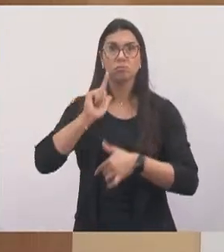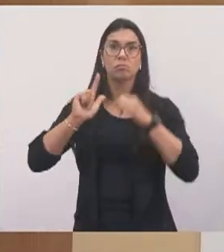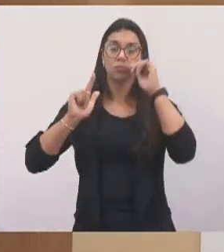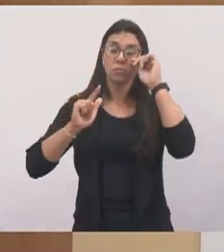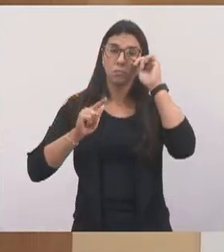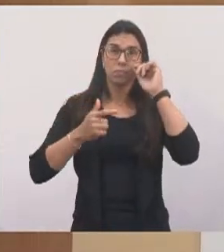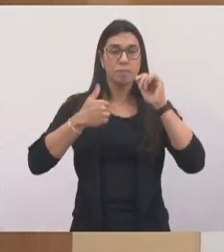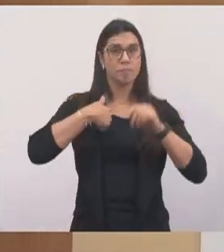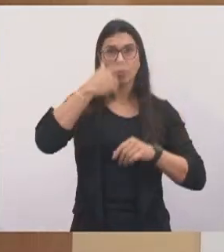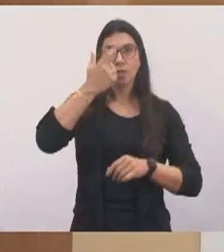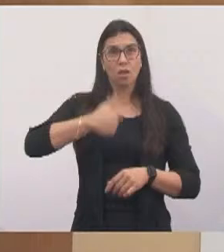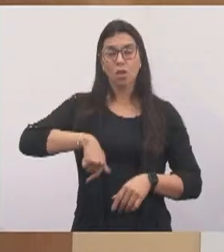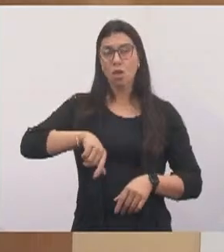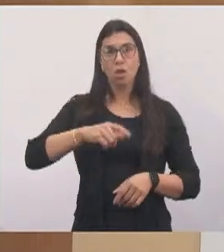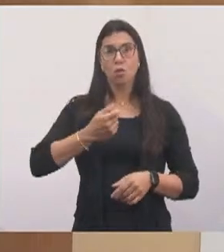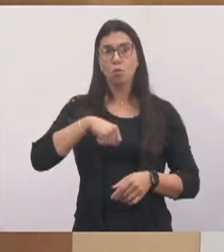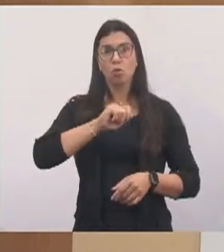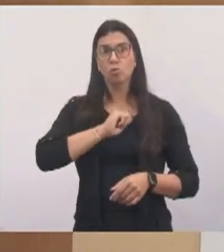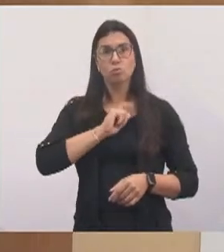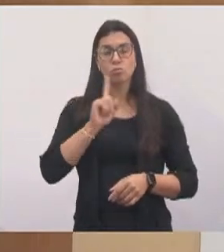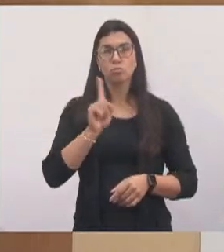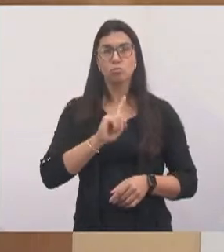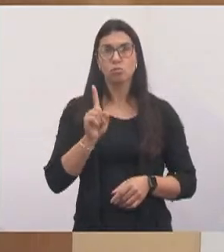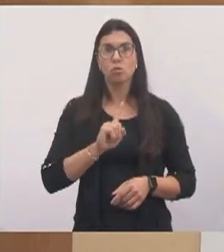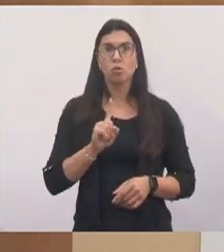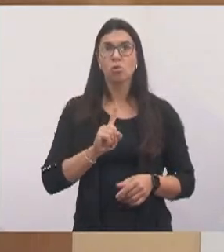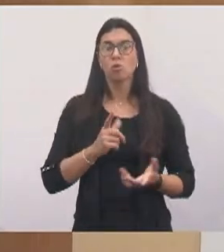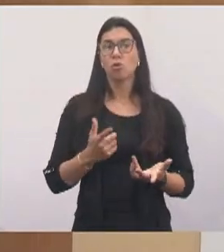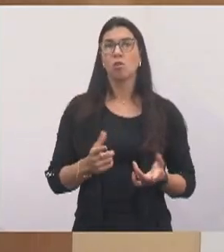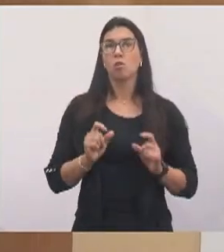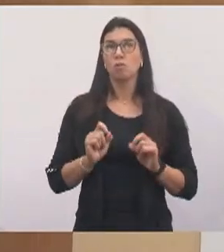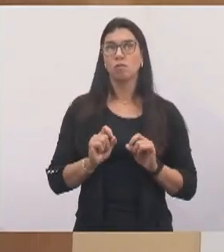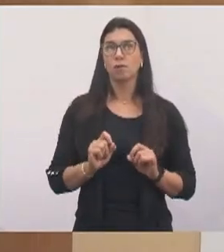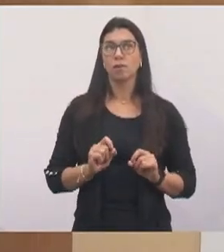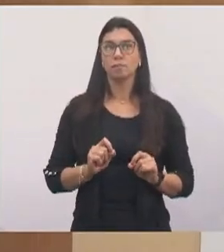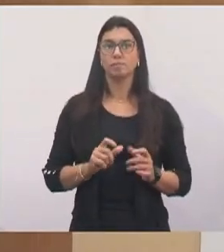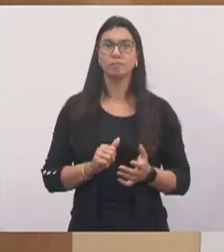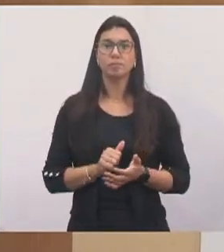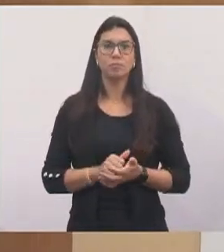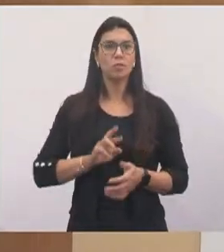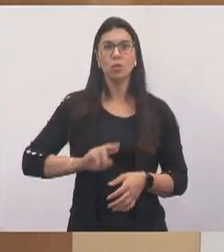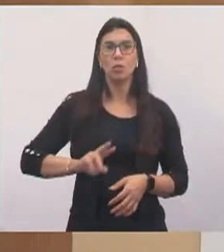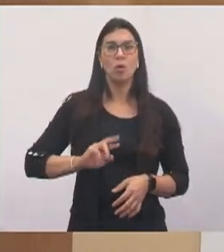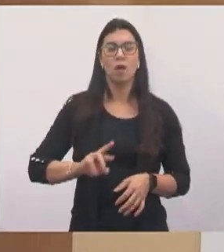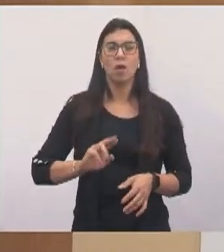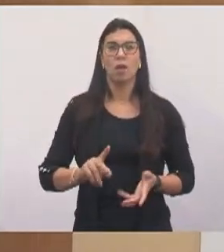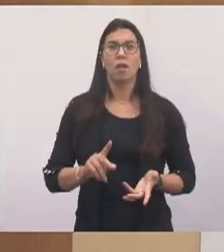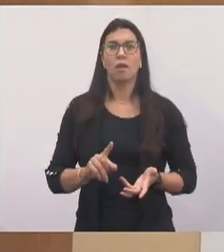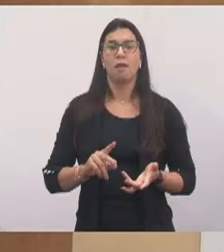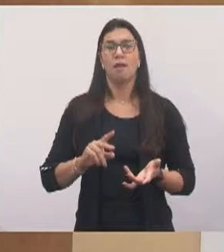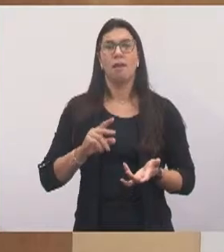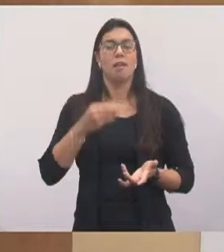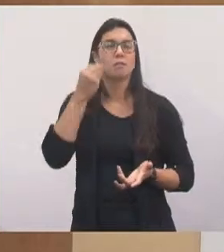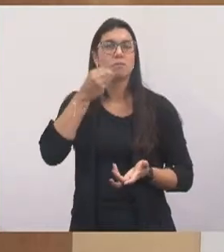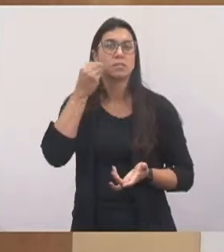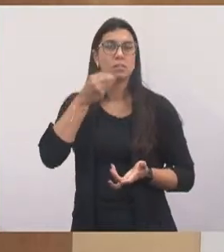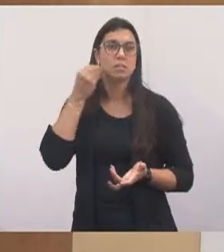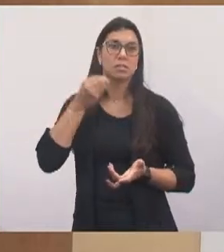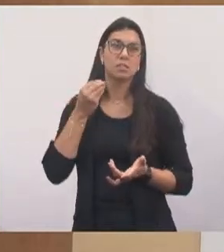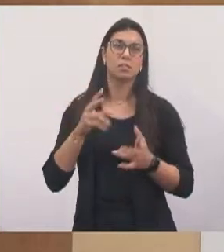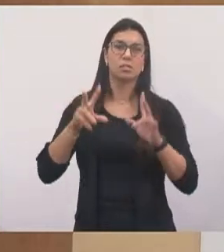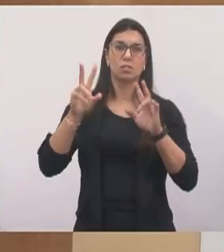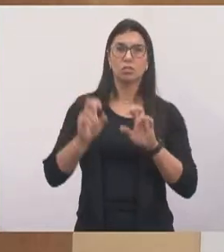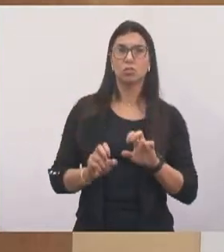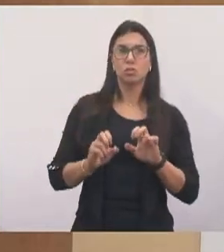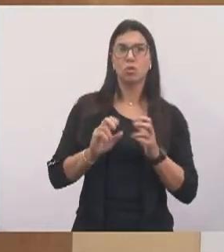Não sou tão especialista na causa animal, confesso aqui que que é